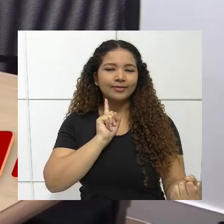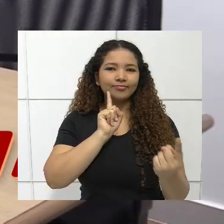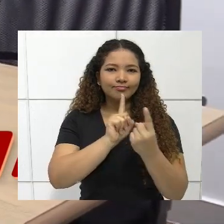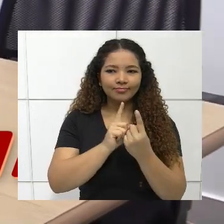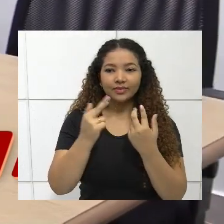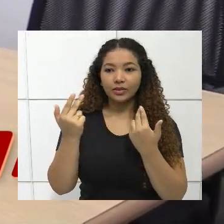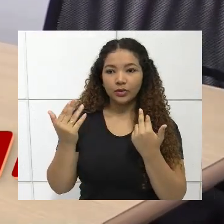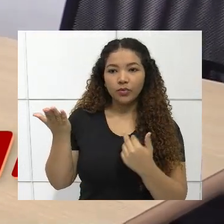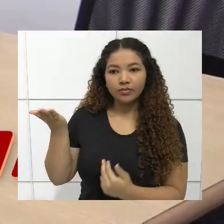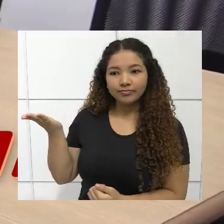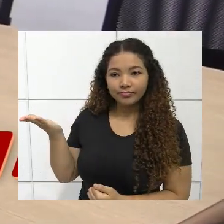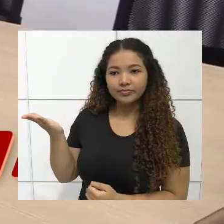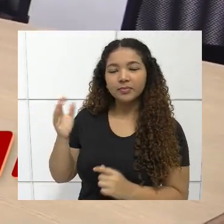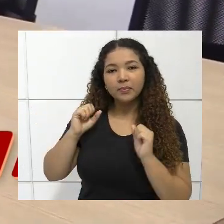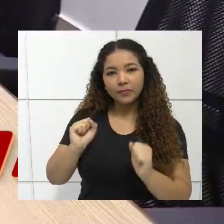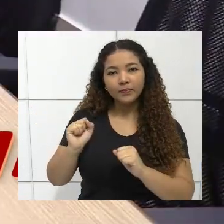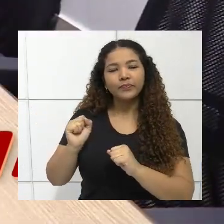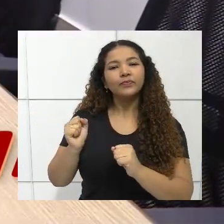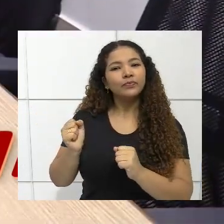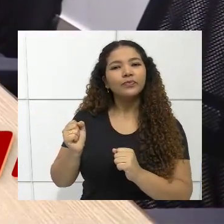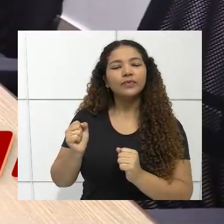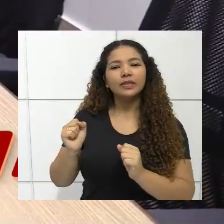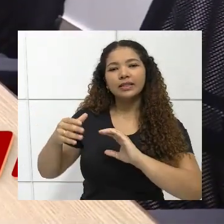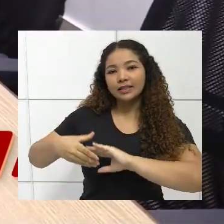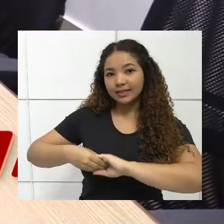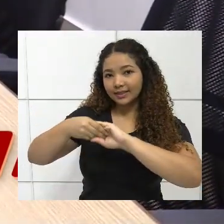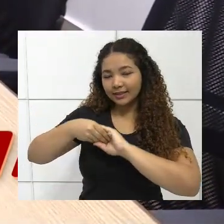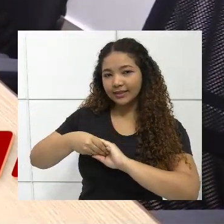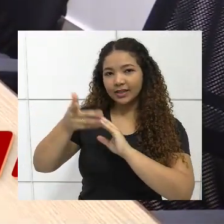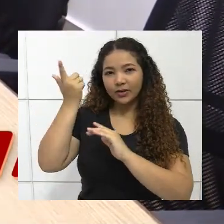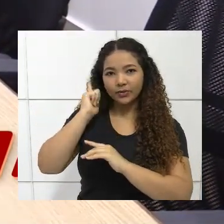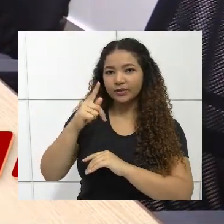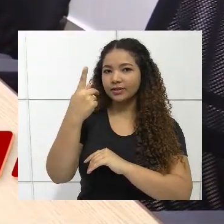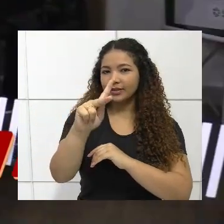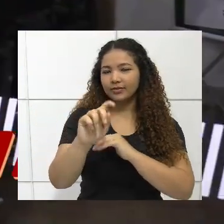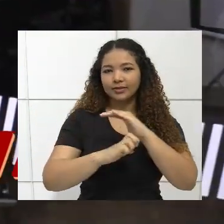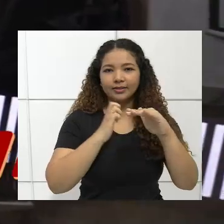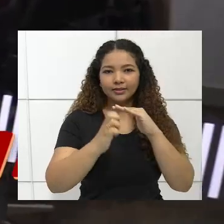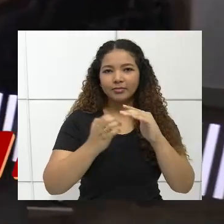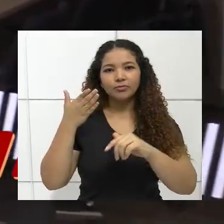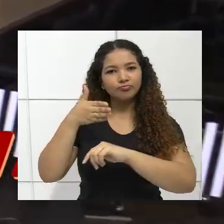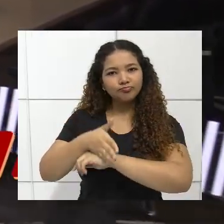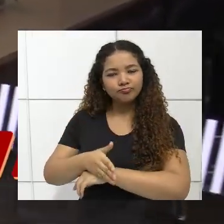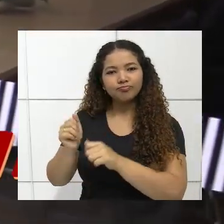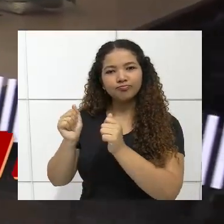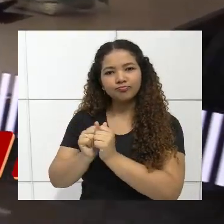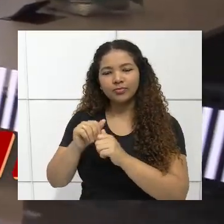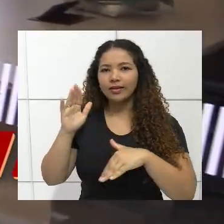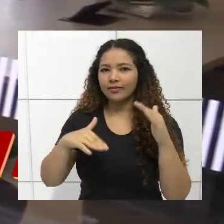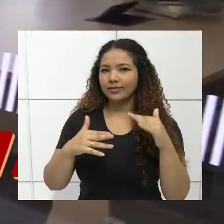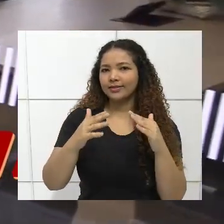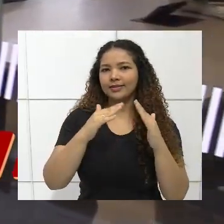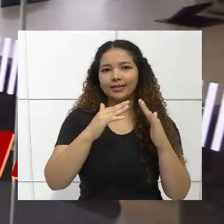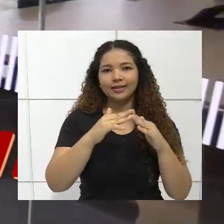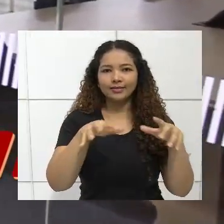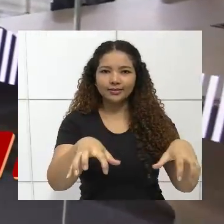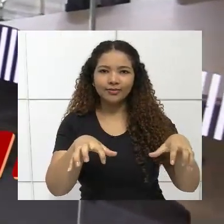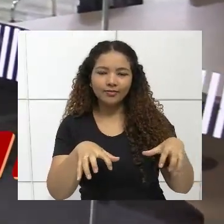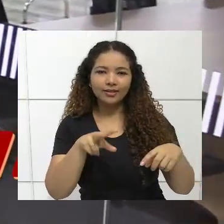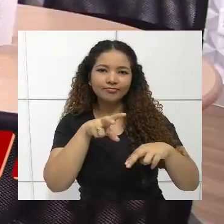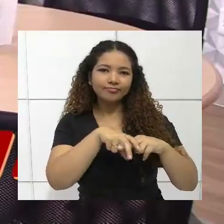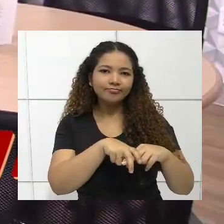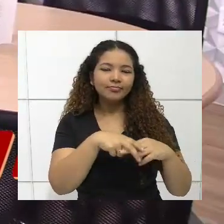tem aqui para atender o seu cliente, porque você está atendendo, às vezes, até no sofá da sua casa, né, no ambiente da